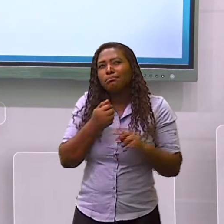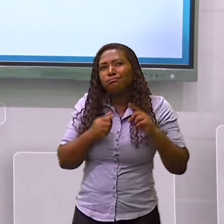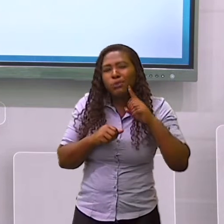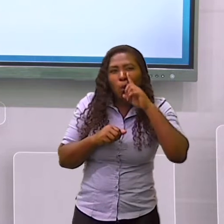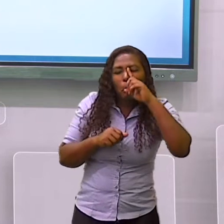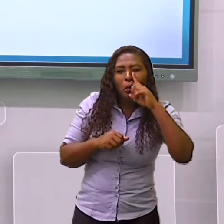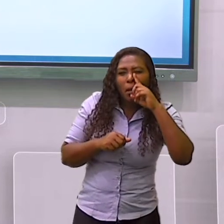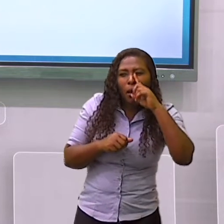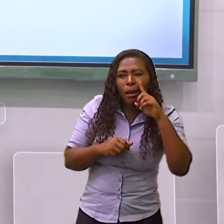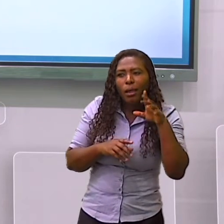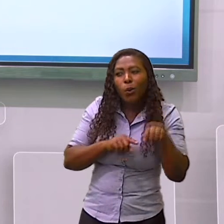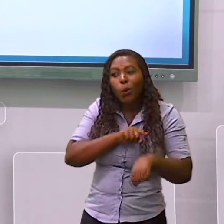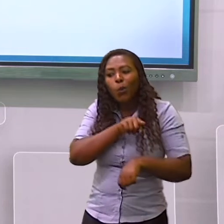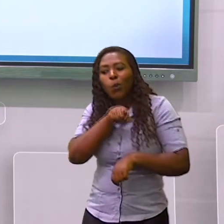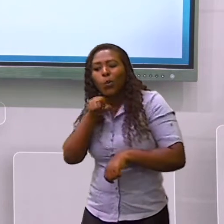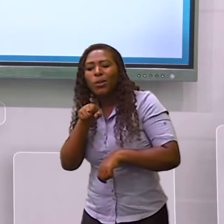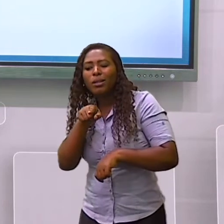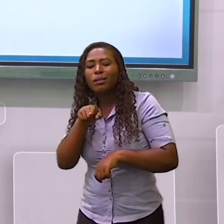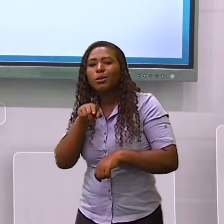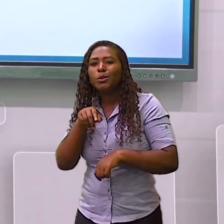diminuído.